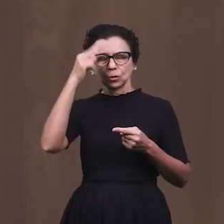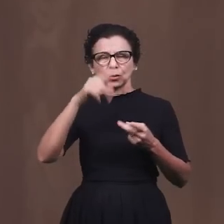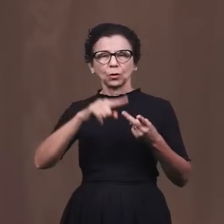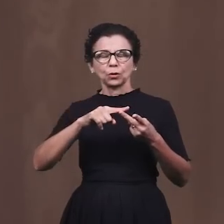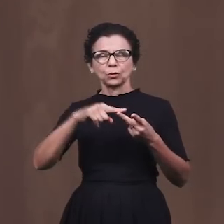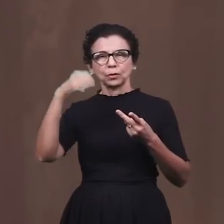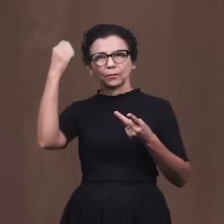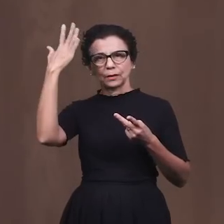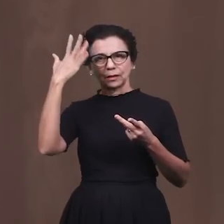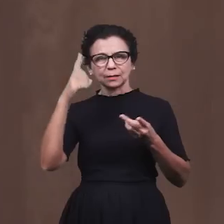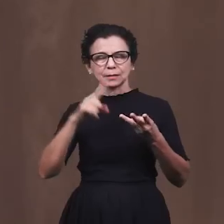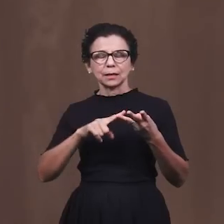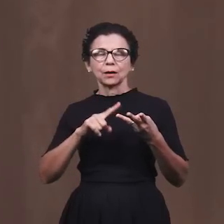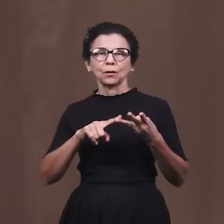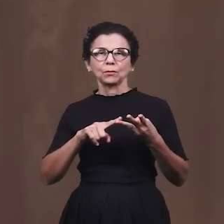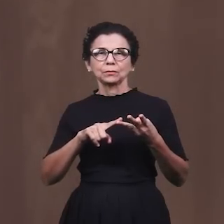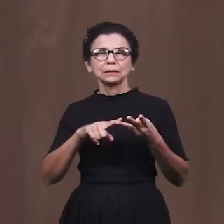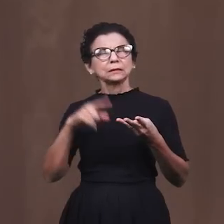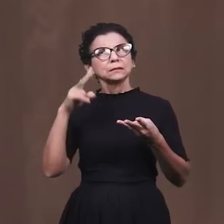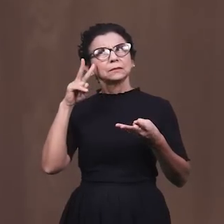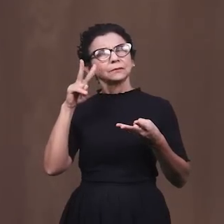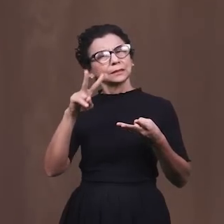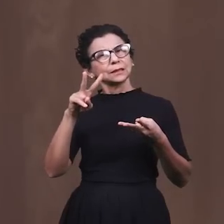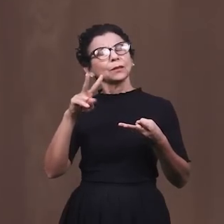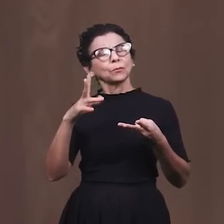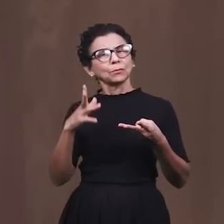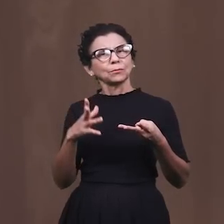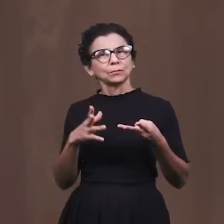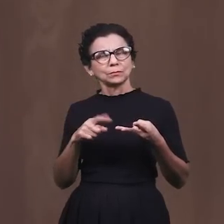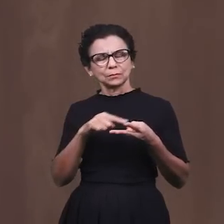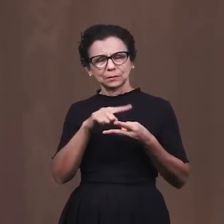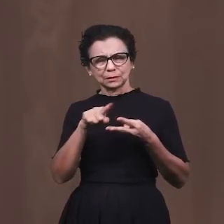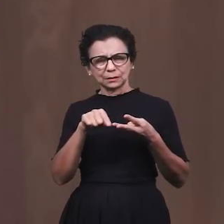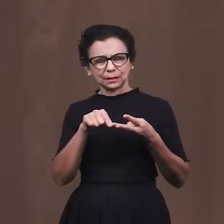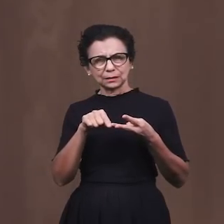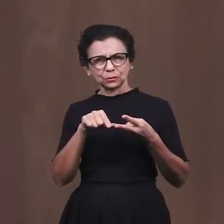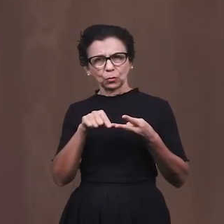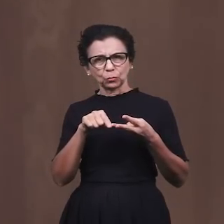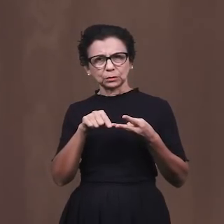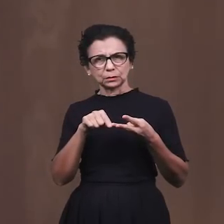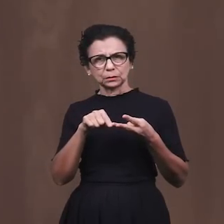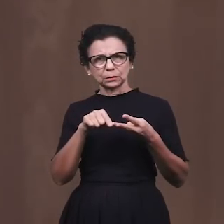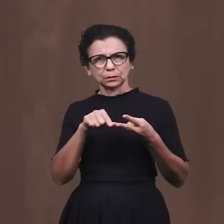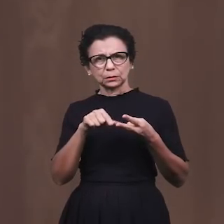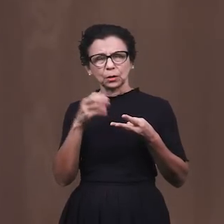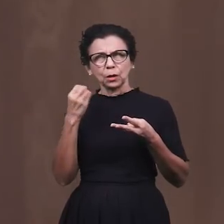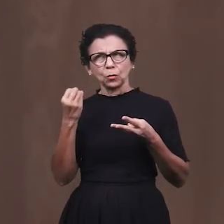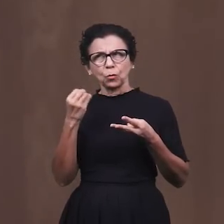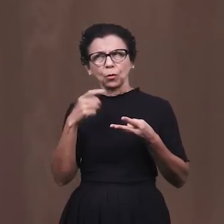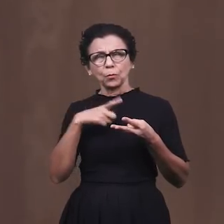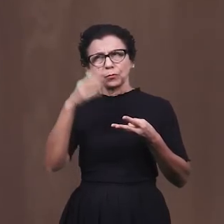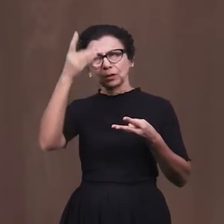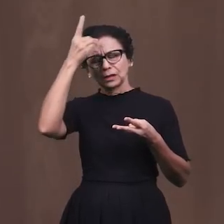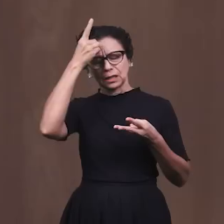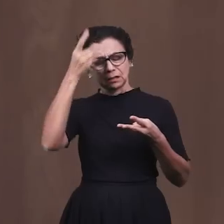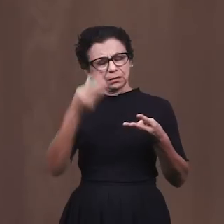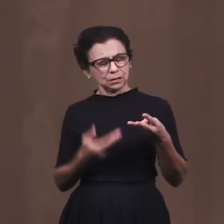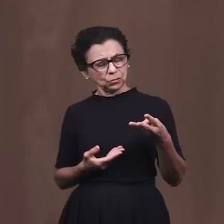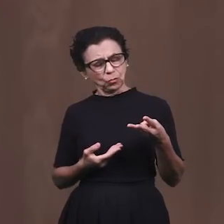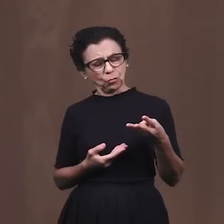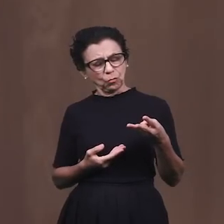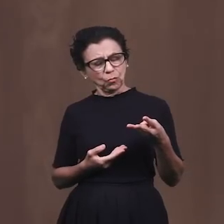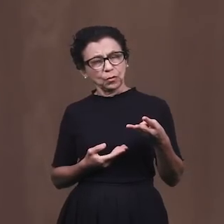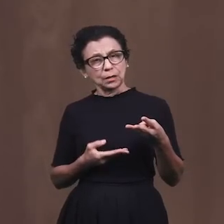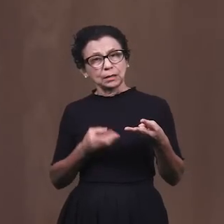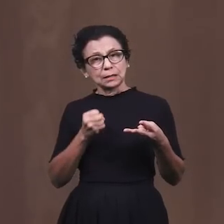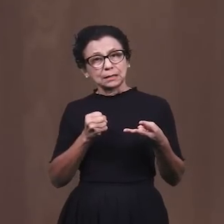fé, como operação do Espírito Santo, suficiente para crer que Deus fala através daquele dom? E se eu tiver dúvida